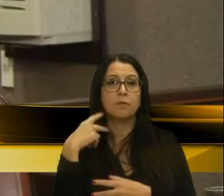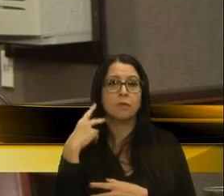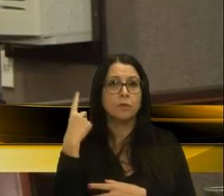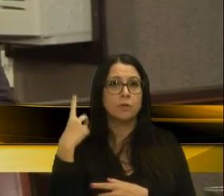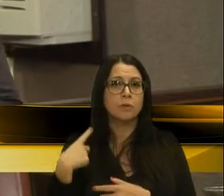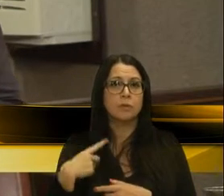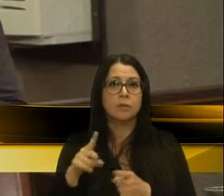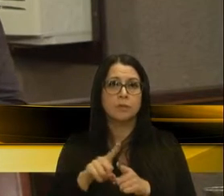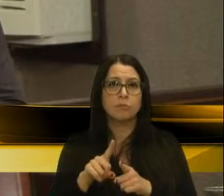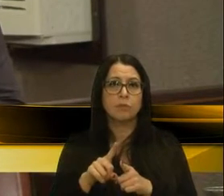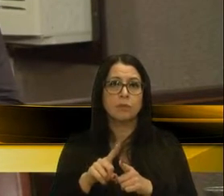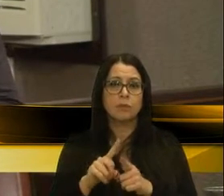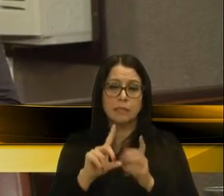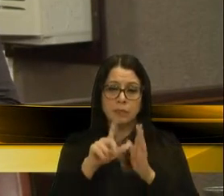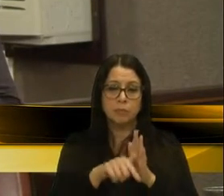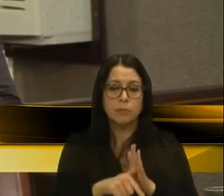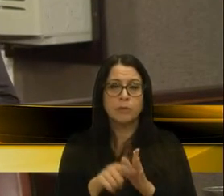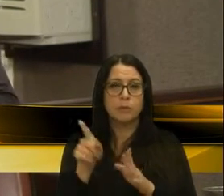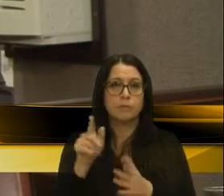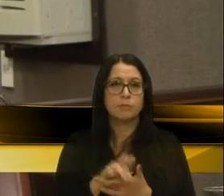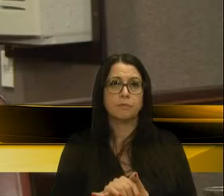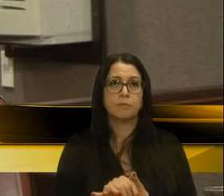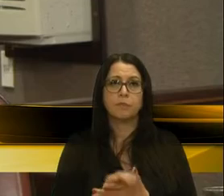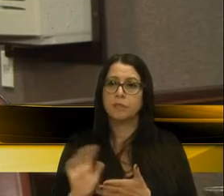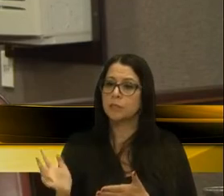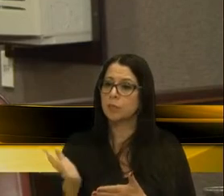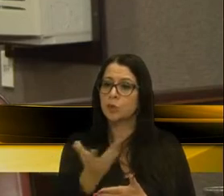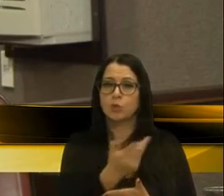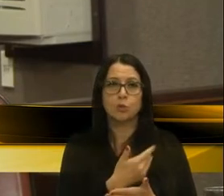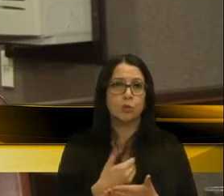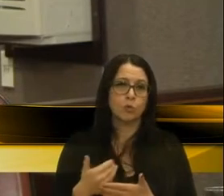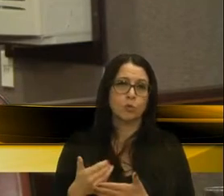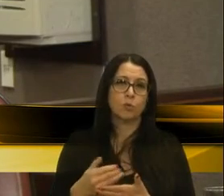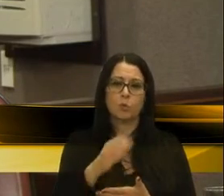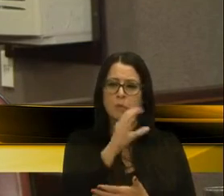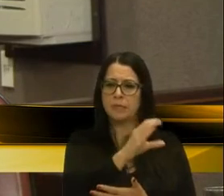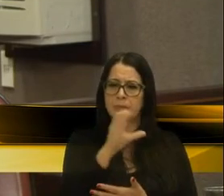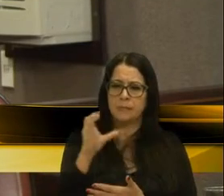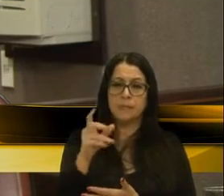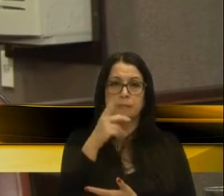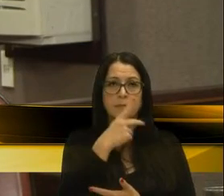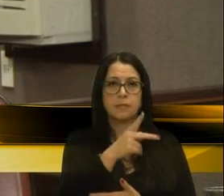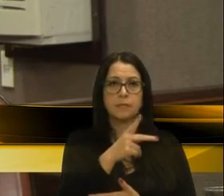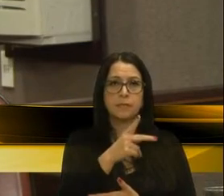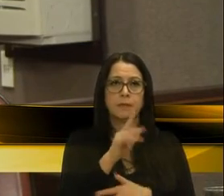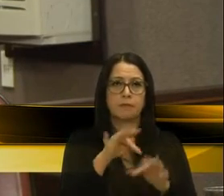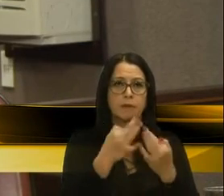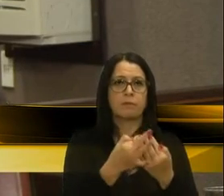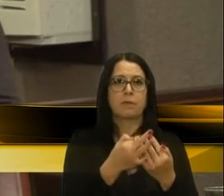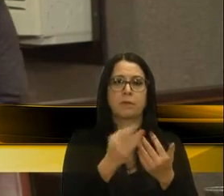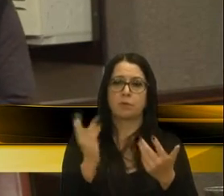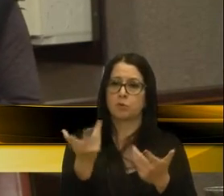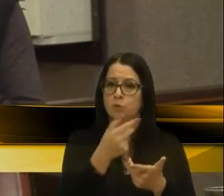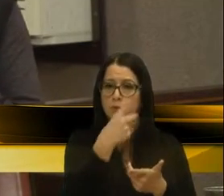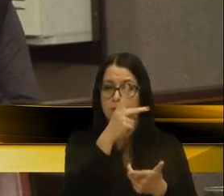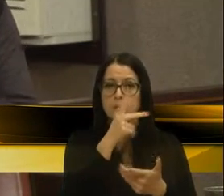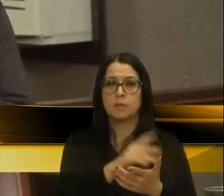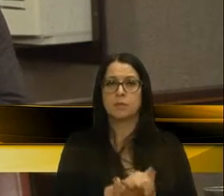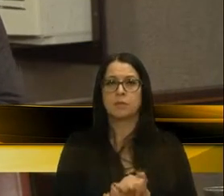Denise Pessoa chegou posteriormente também. Estava toda cessesada, os CCs, os parentes, os compadres,